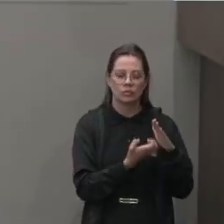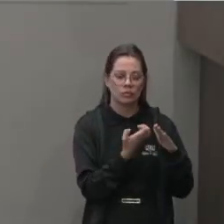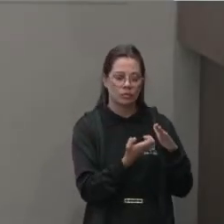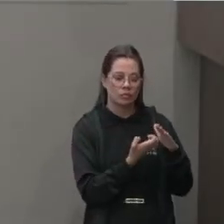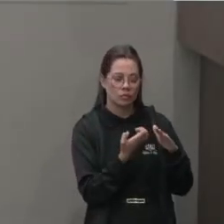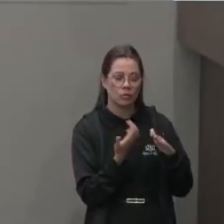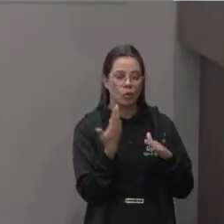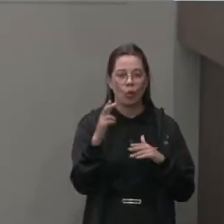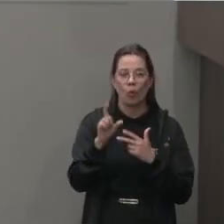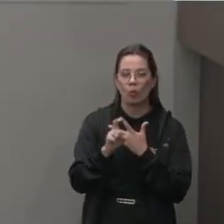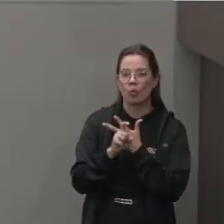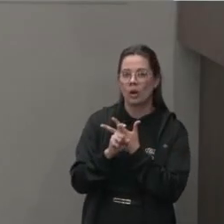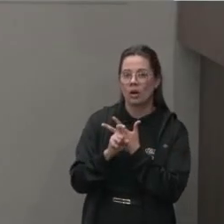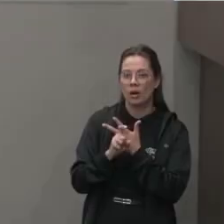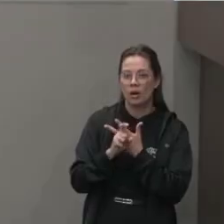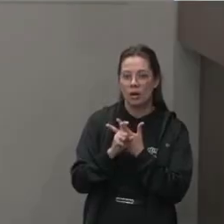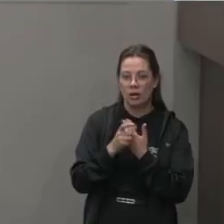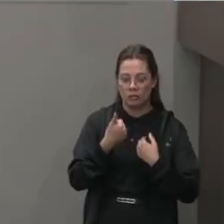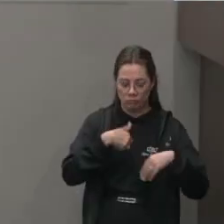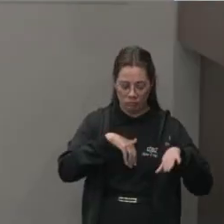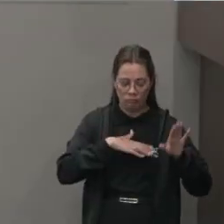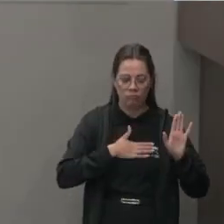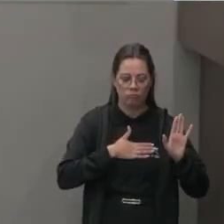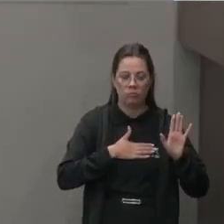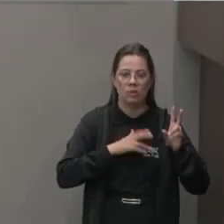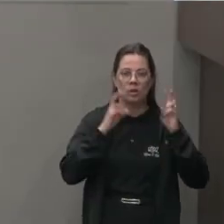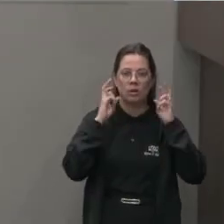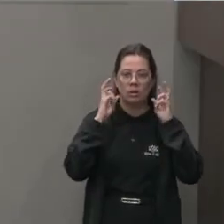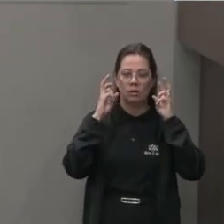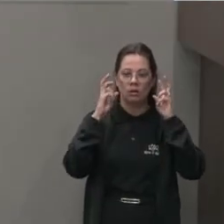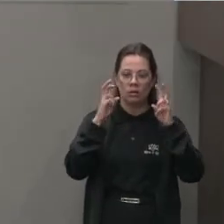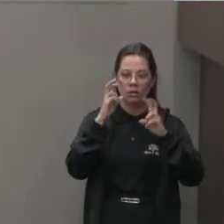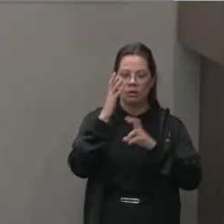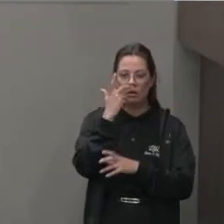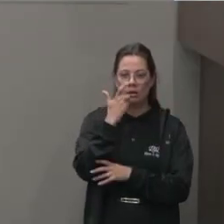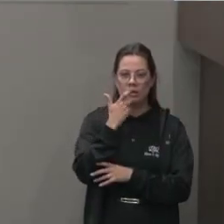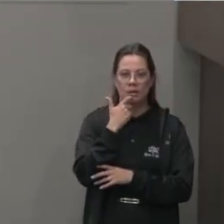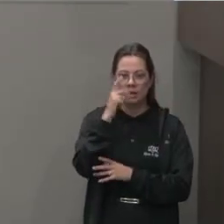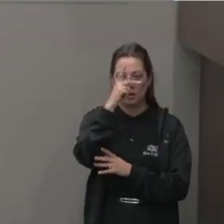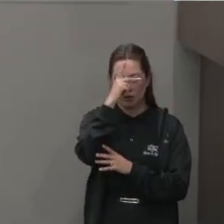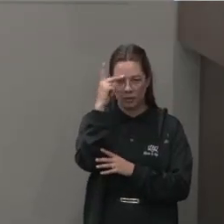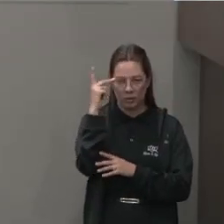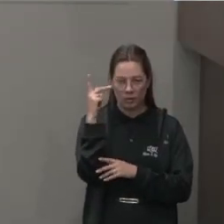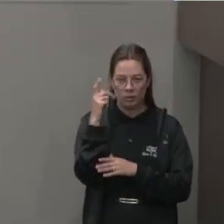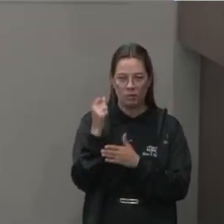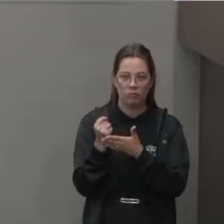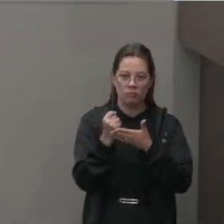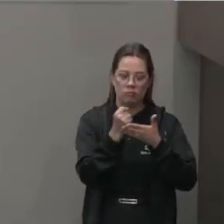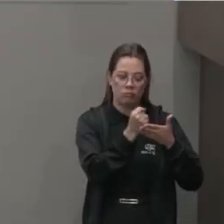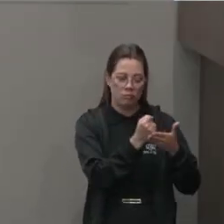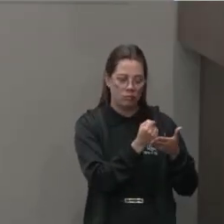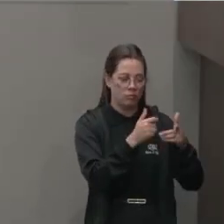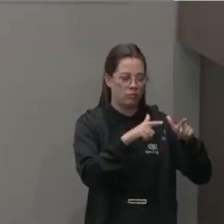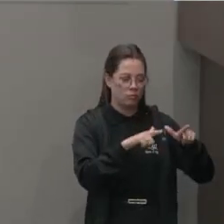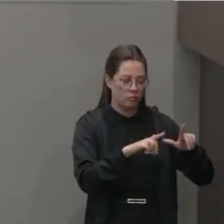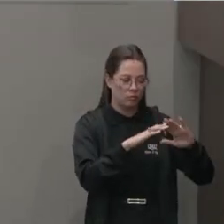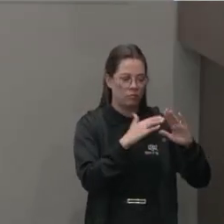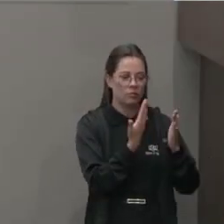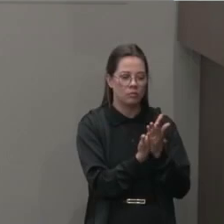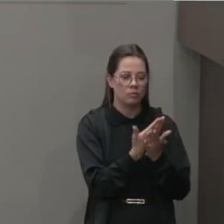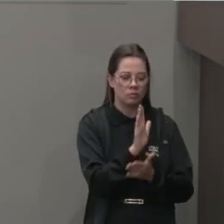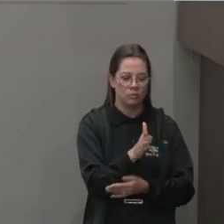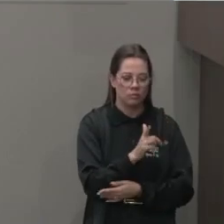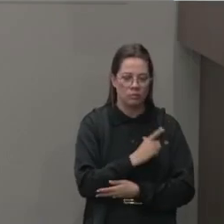ou o executivo se comprometa em colocar transporte para as crianças, para os jovens, para as pessoas que estejam nesse loteamento, até uma escola onde já